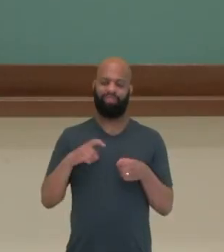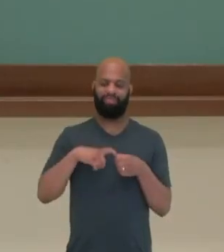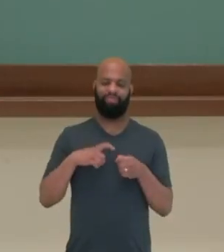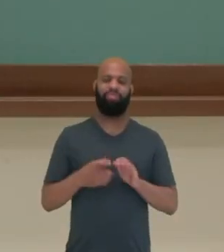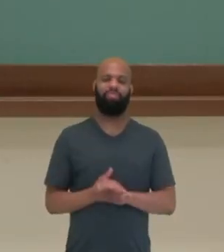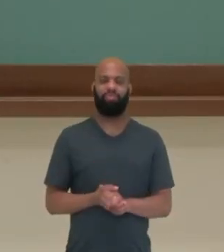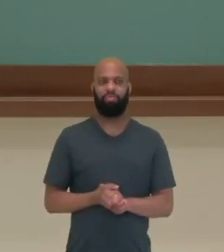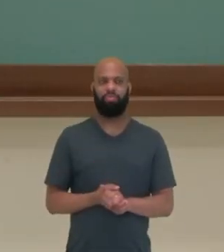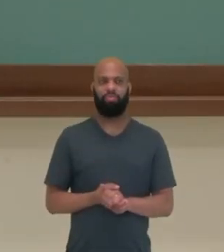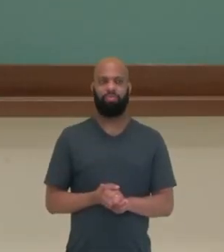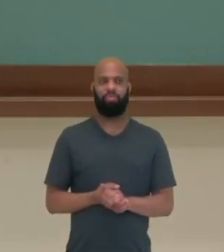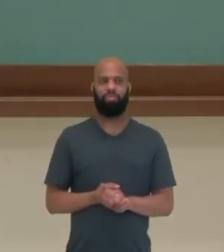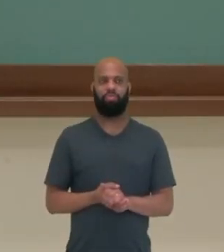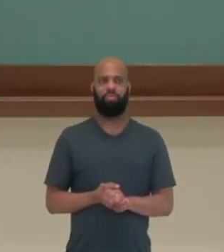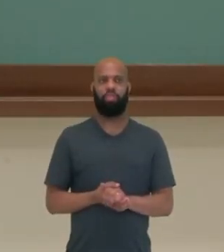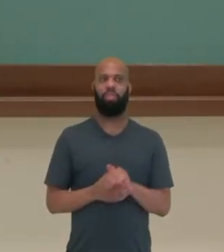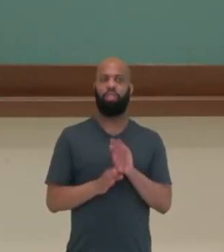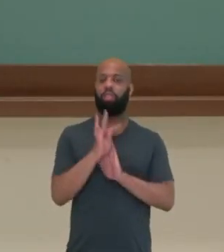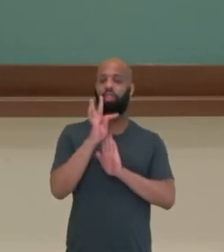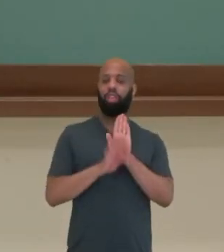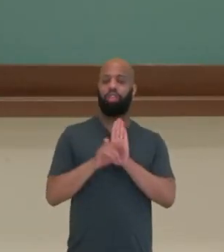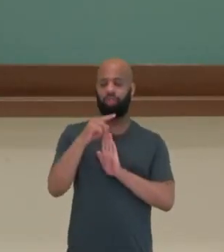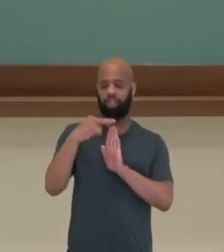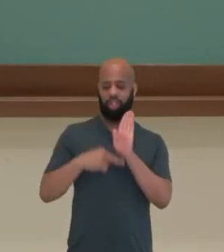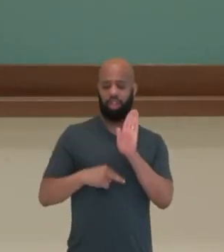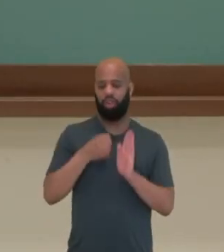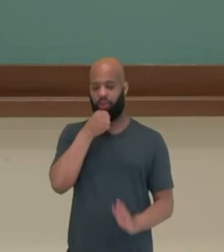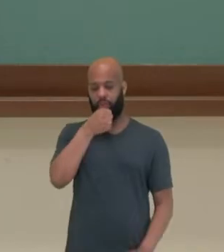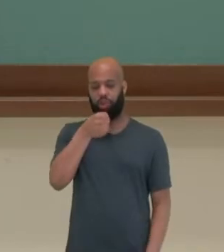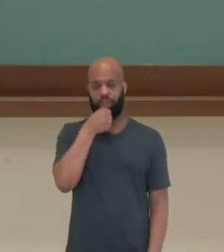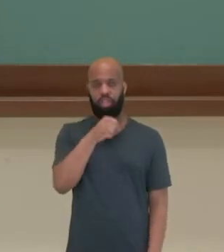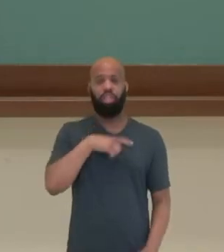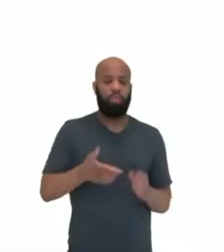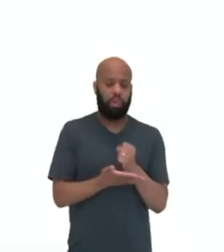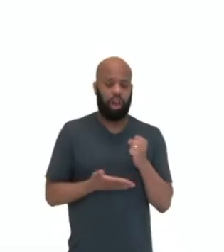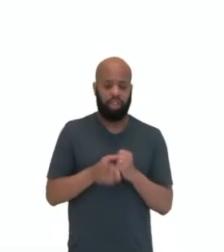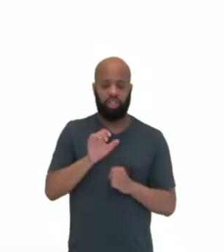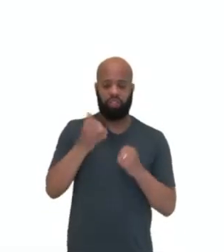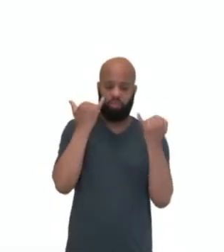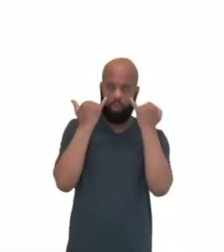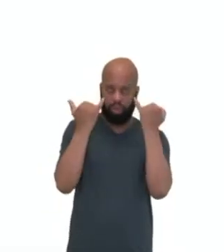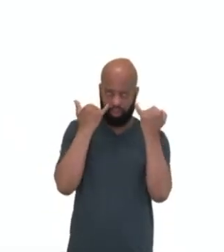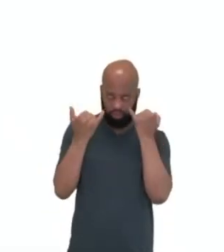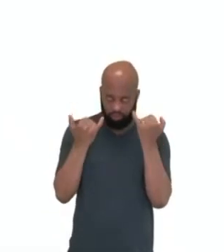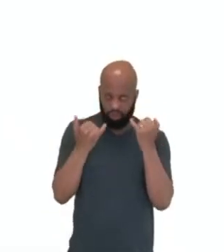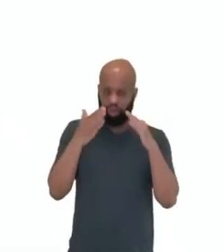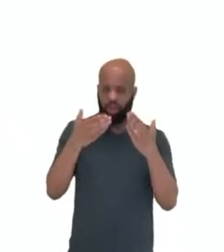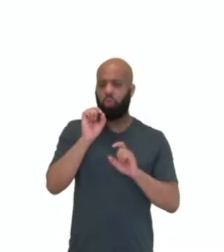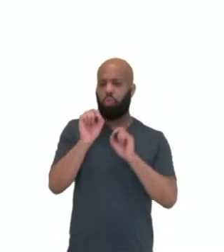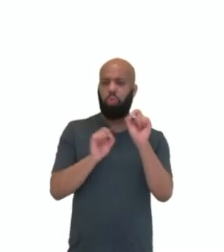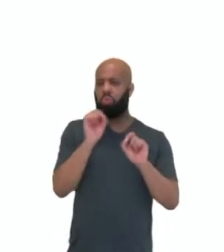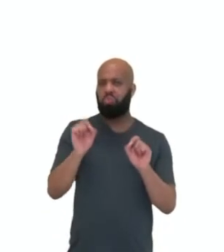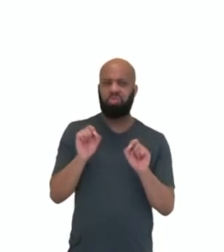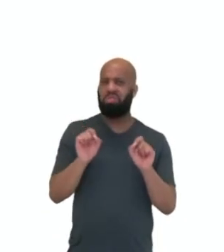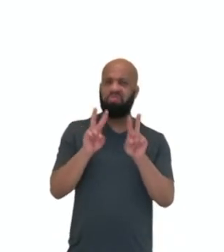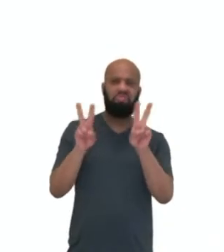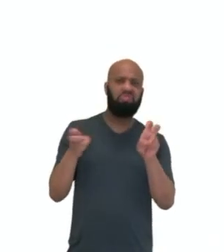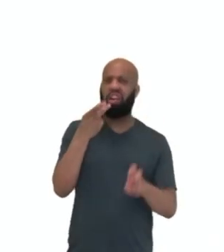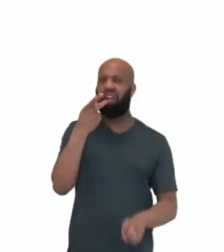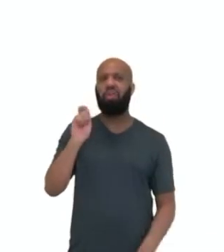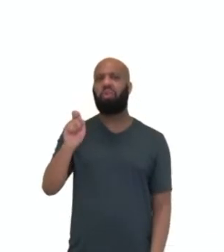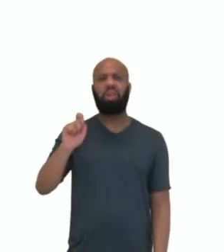Voltei. O texto que você lê é uma reportagem. Com base nessa informação, de que trata a reportagem? Então, olha